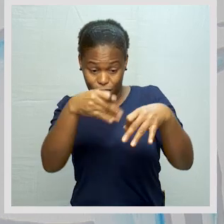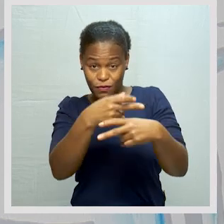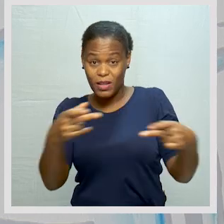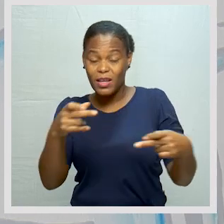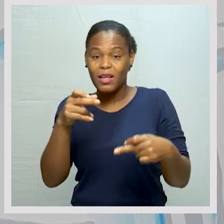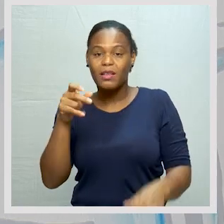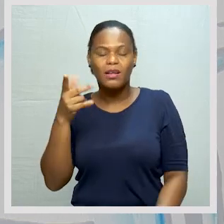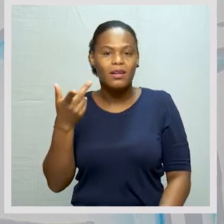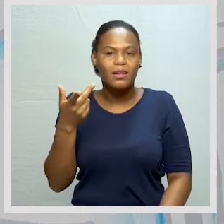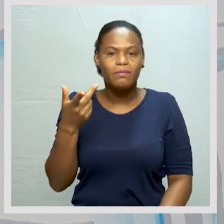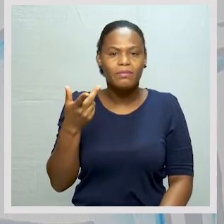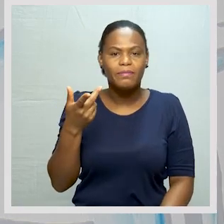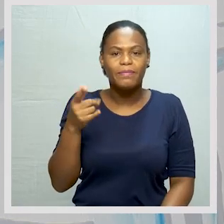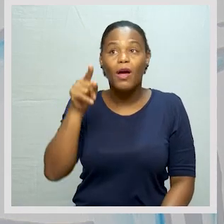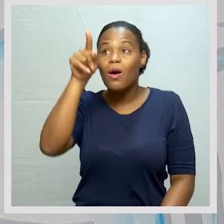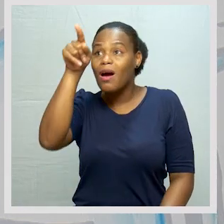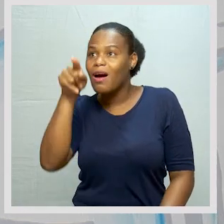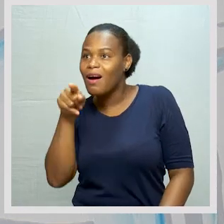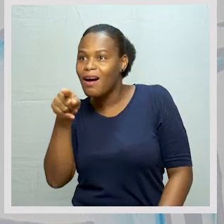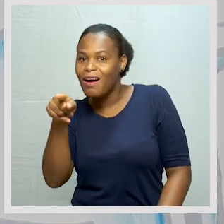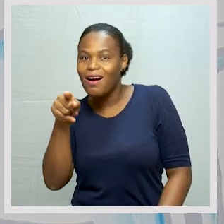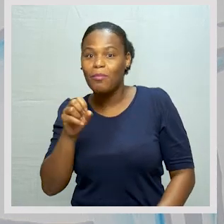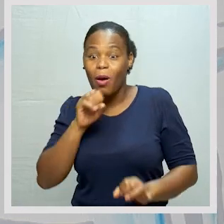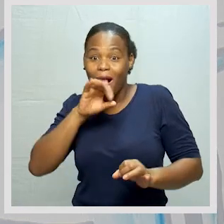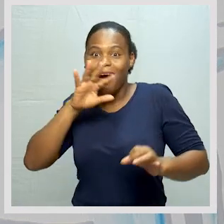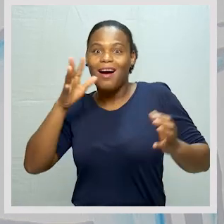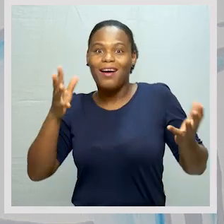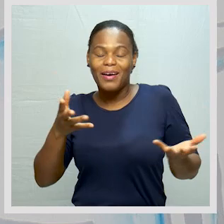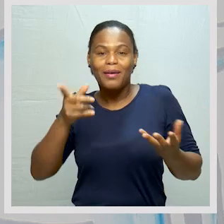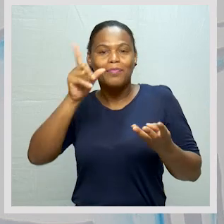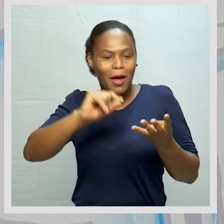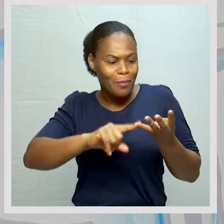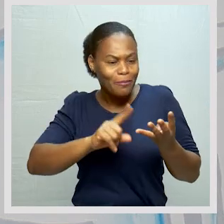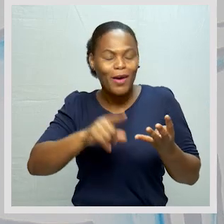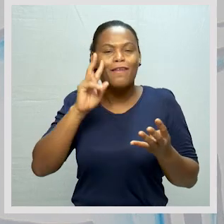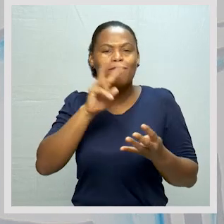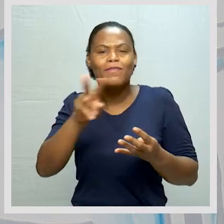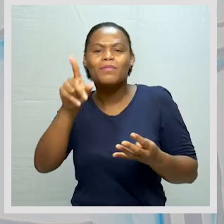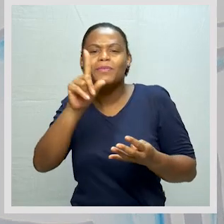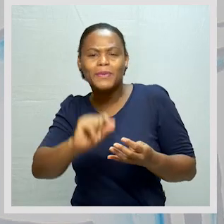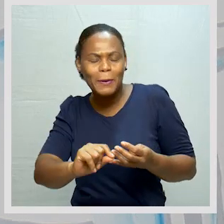de exclamação. Muito bem. E por isso vimos...